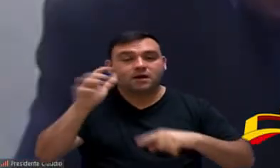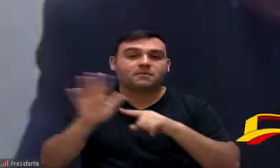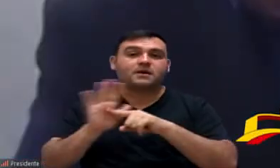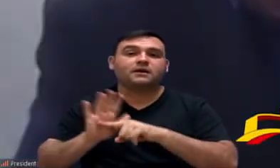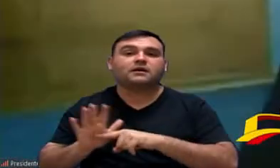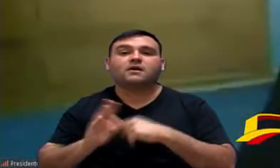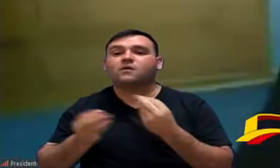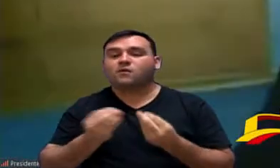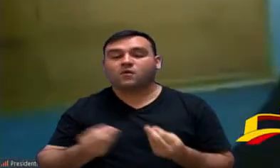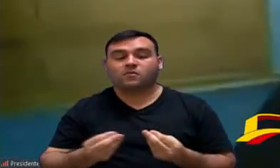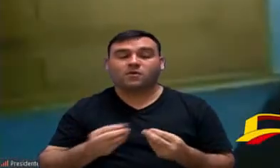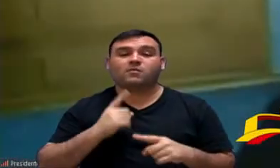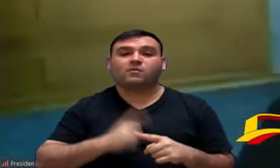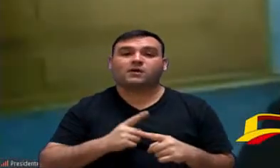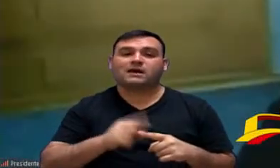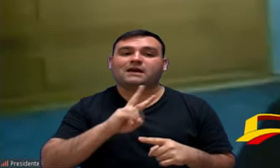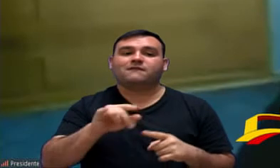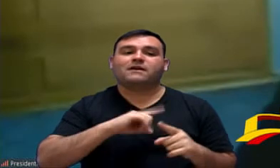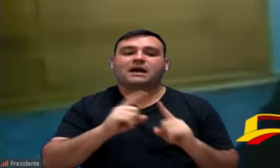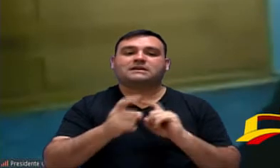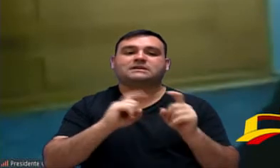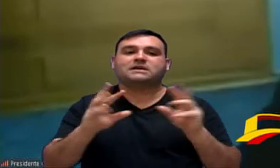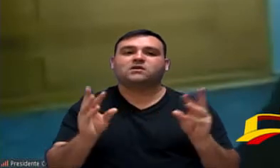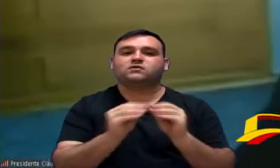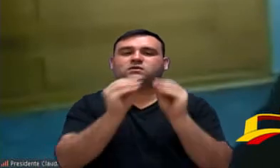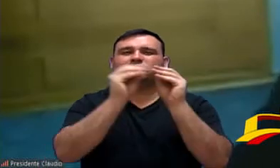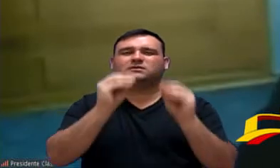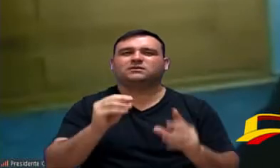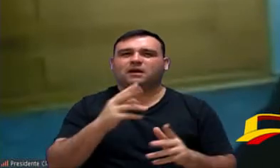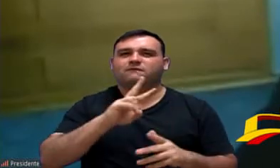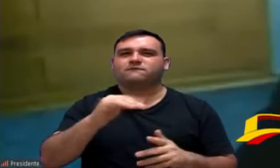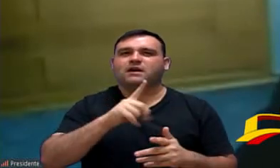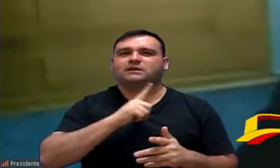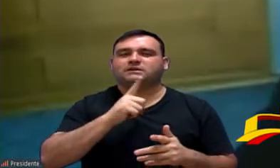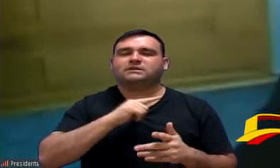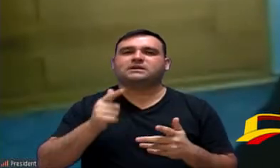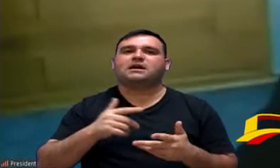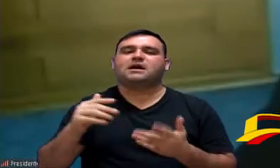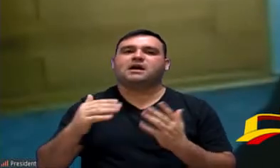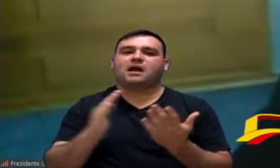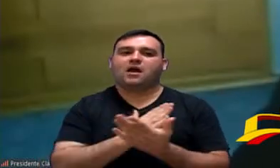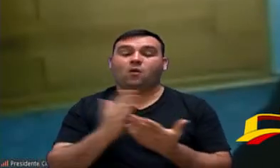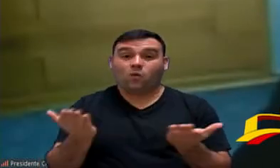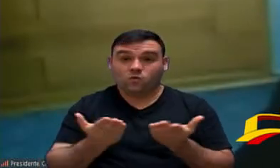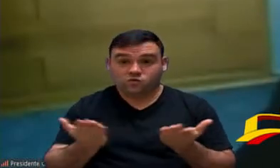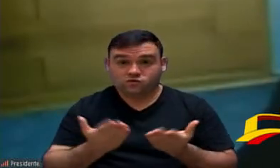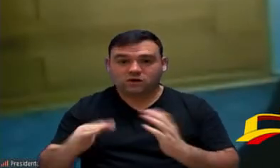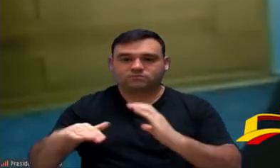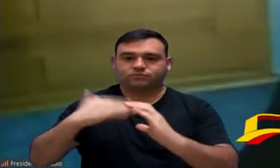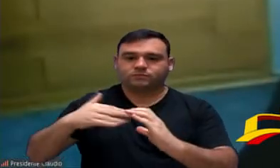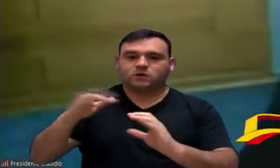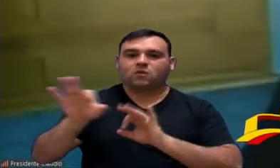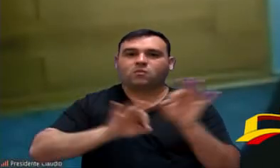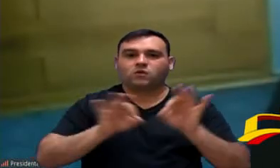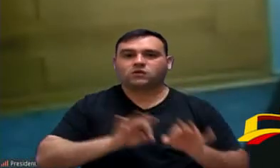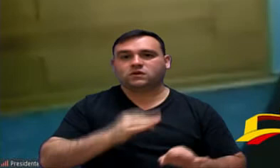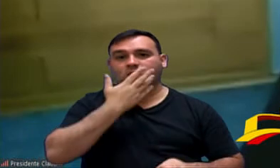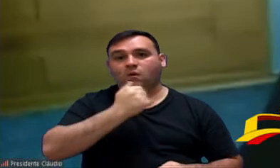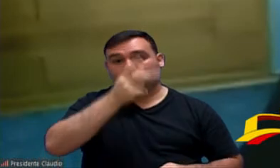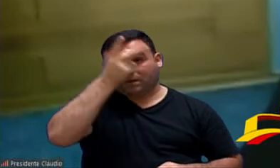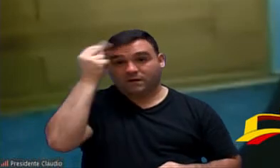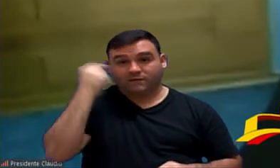que está. Porque nós vamos fazer uma sessão extraordinária, nós vamos receber ainda hoje alguns projetos do senhor